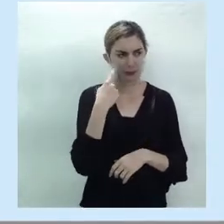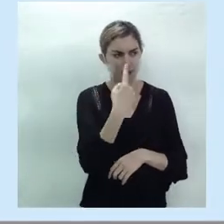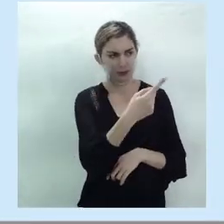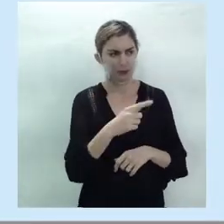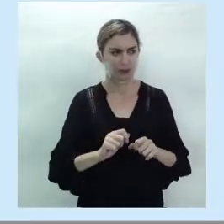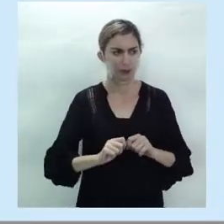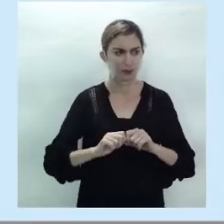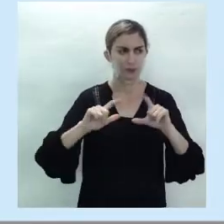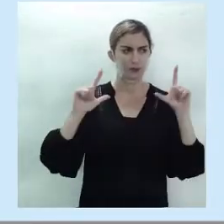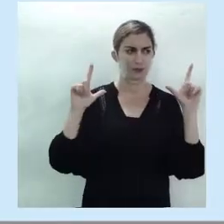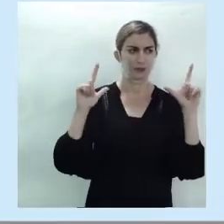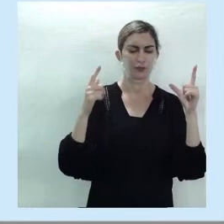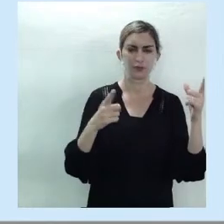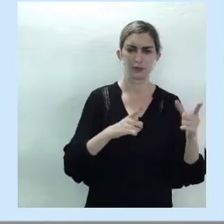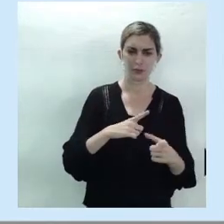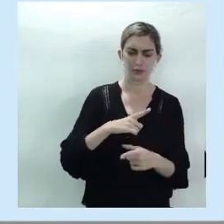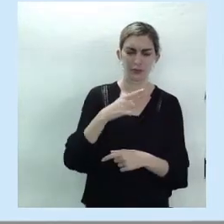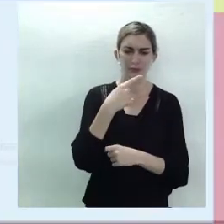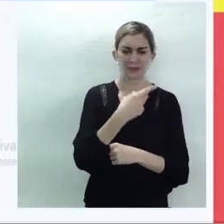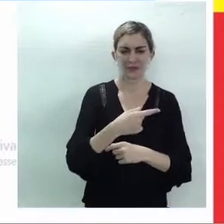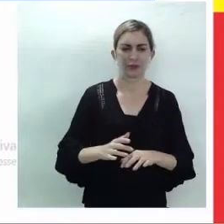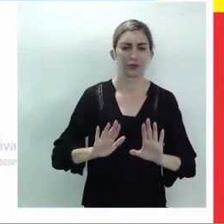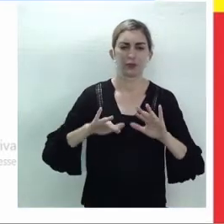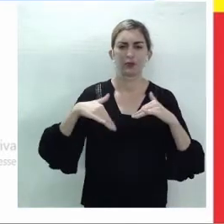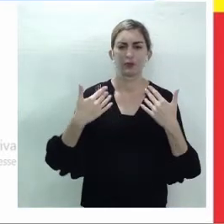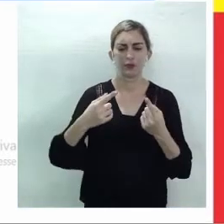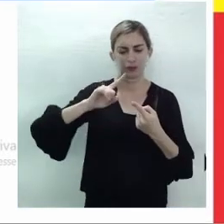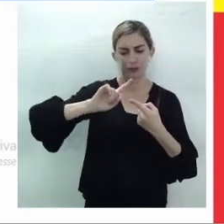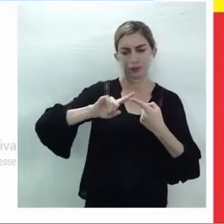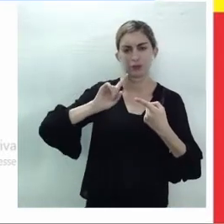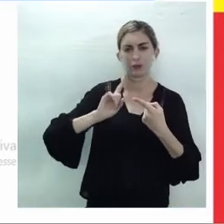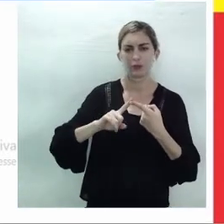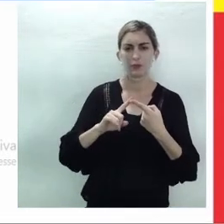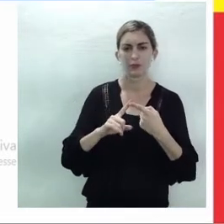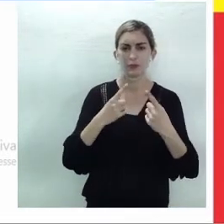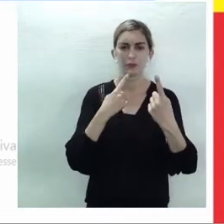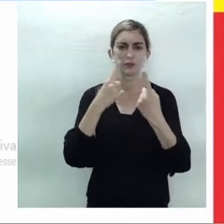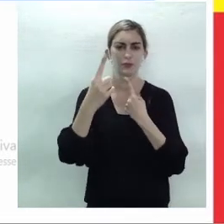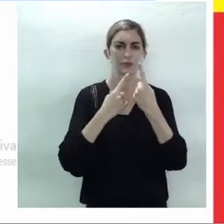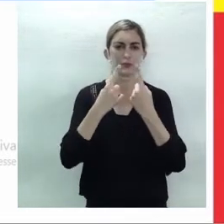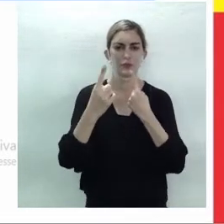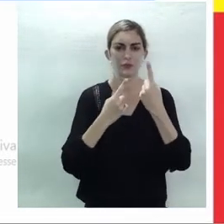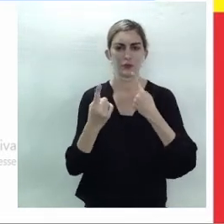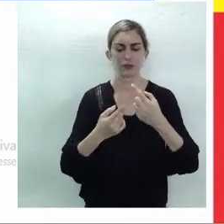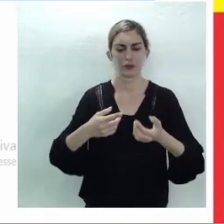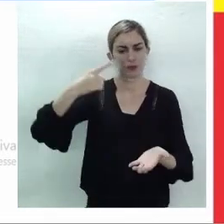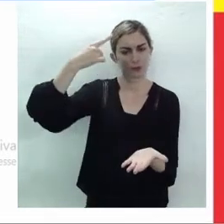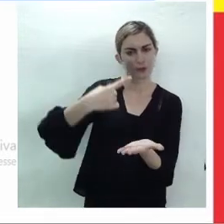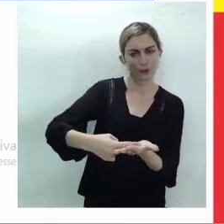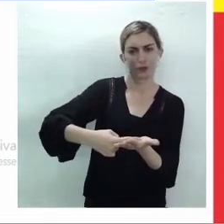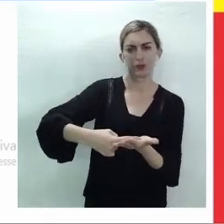na tela, nós temos a seguinte questão. Qual o primeiro princípio? O diálogo e o